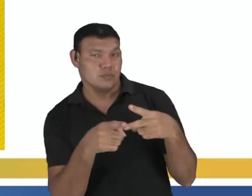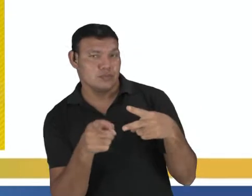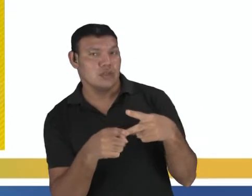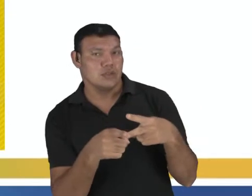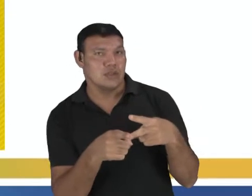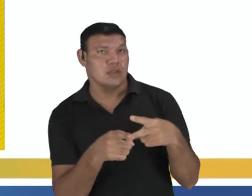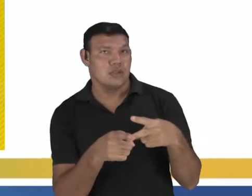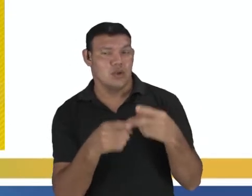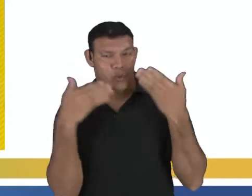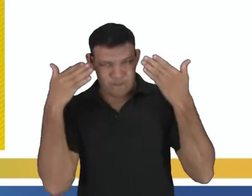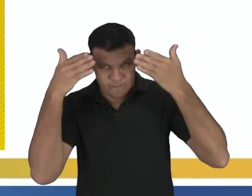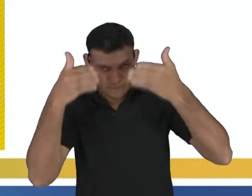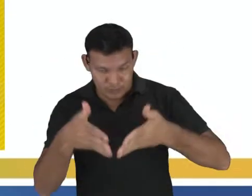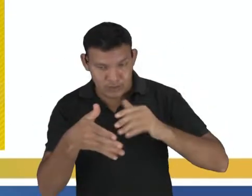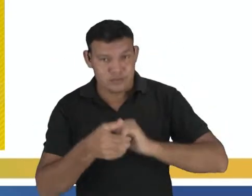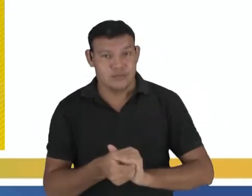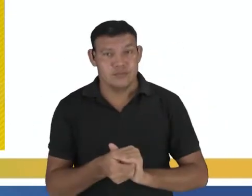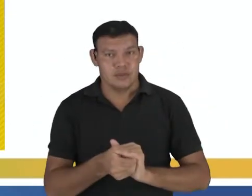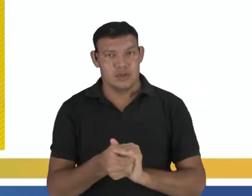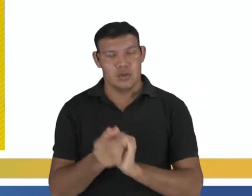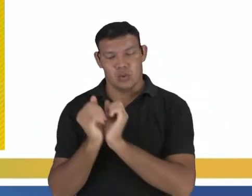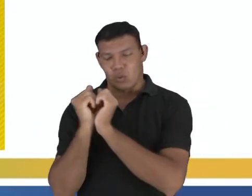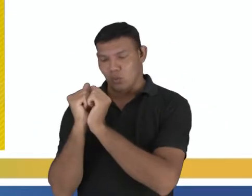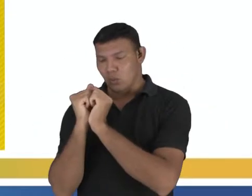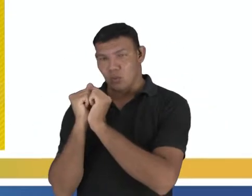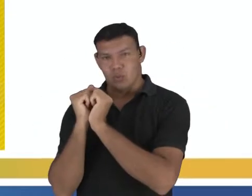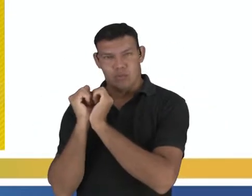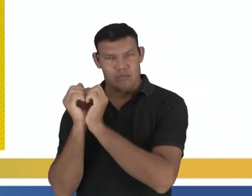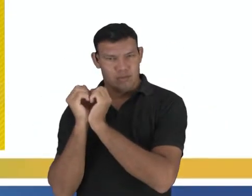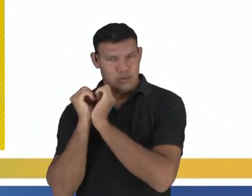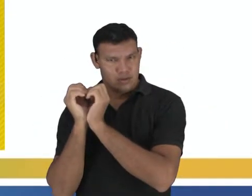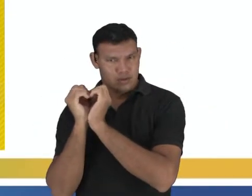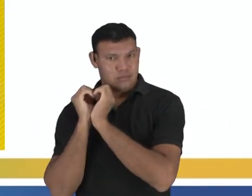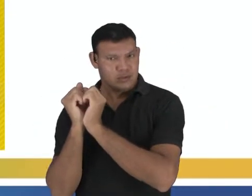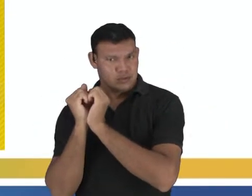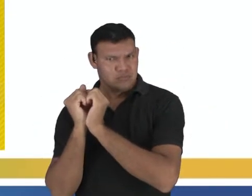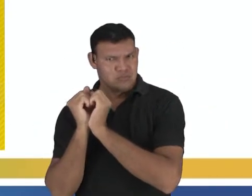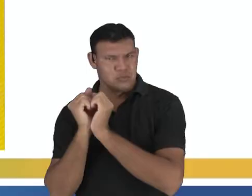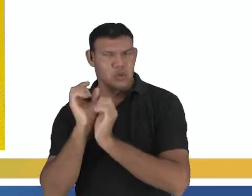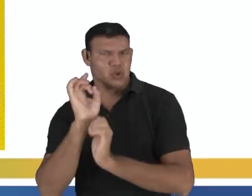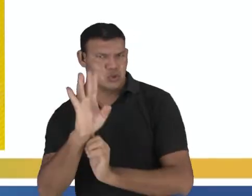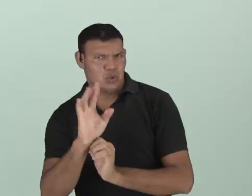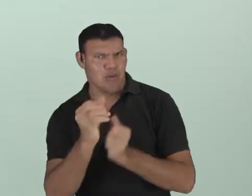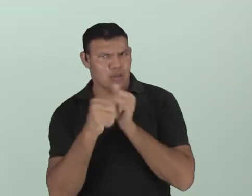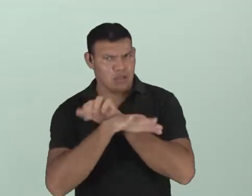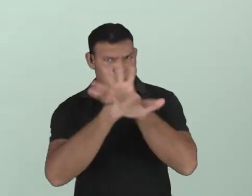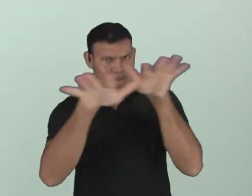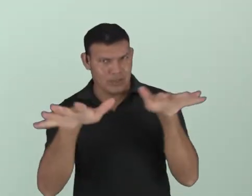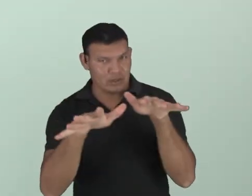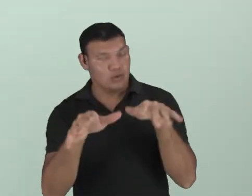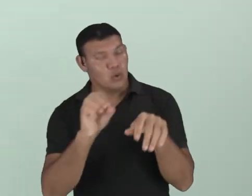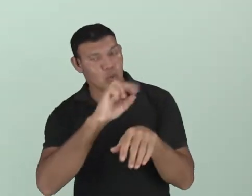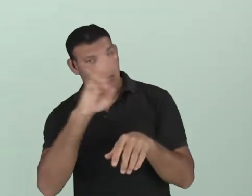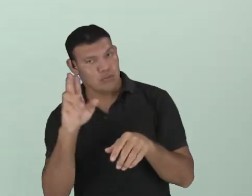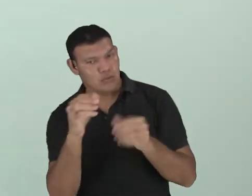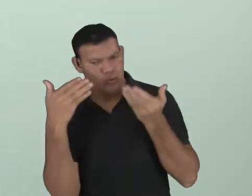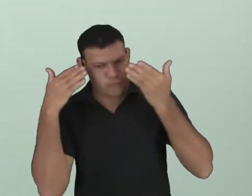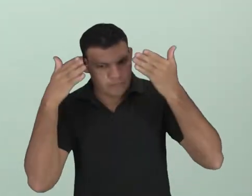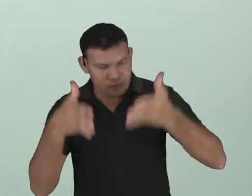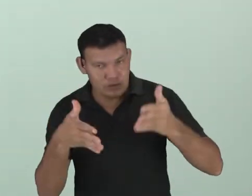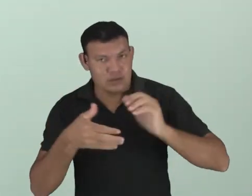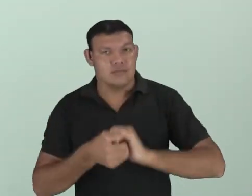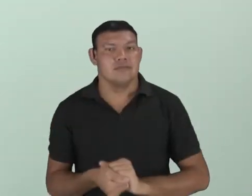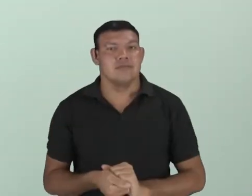ele aprende justamente dessa forma e não só em um modo, ou somente no modo difuso ou somente no modo focado. Ele